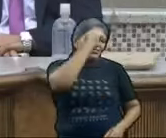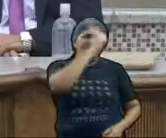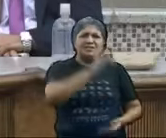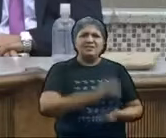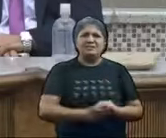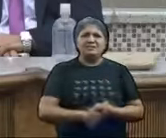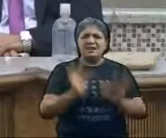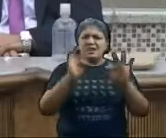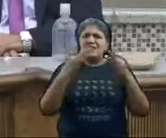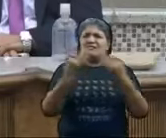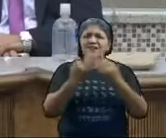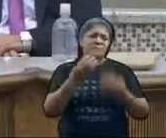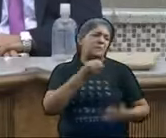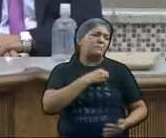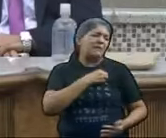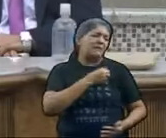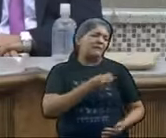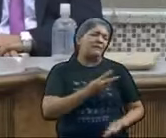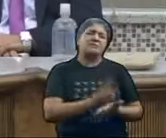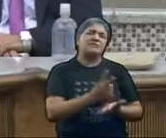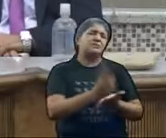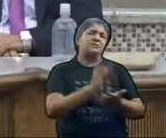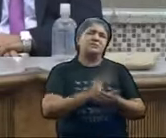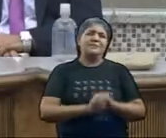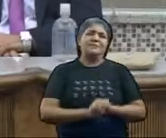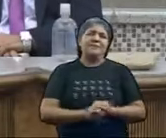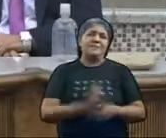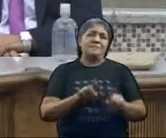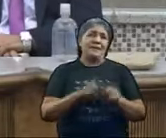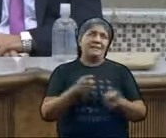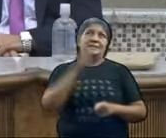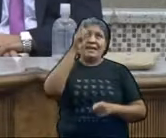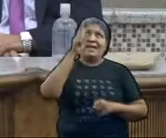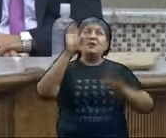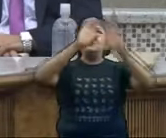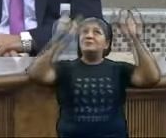família. Esse pecado não entrará lá.